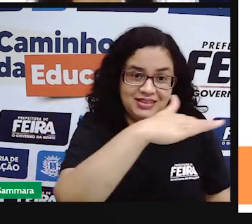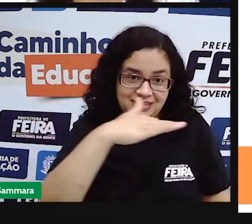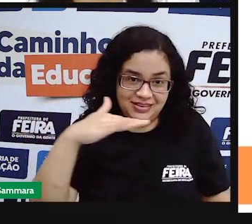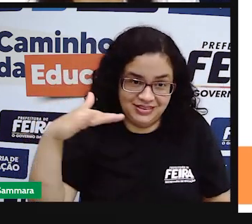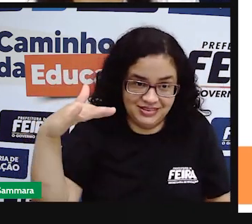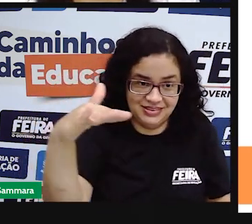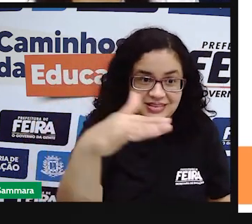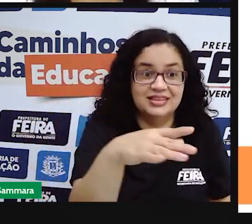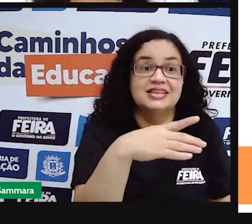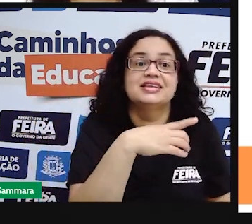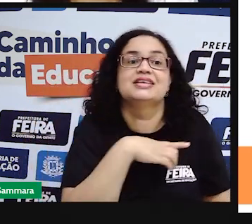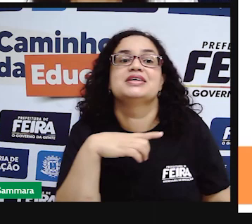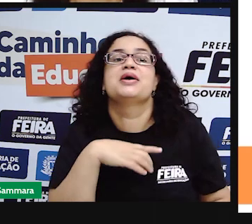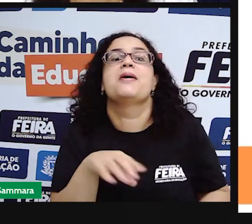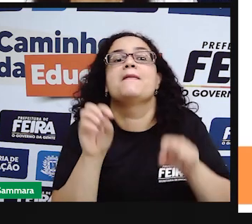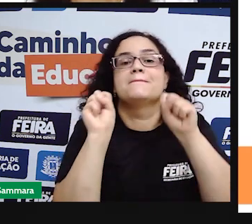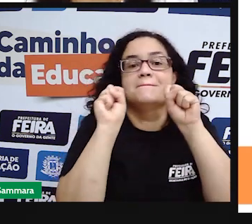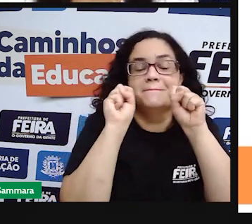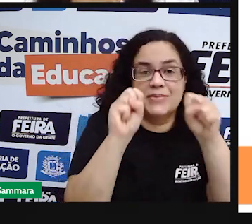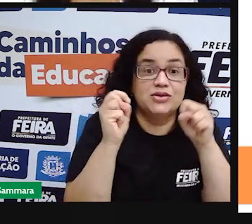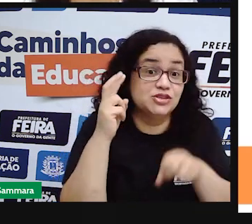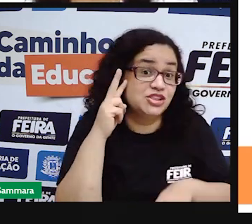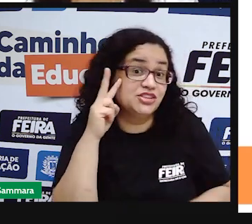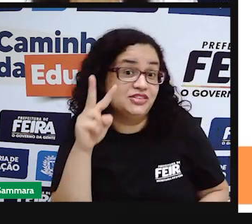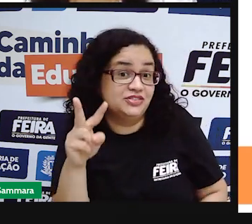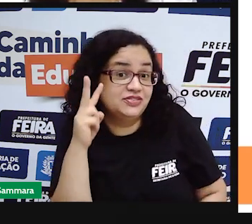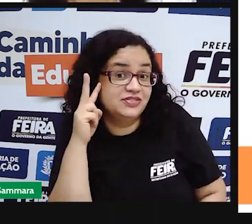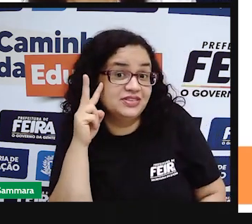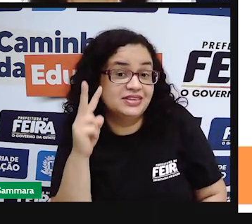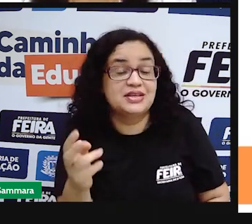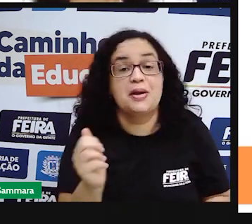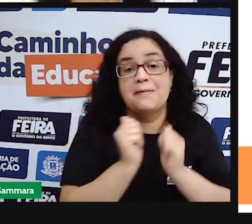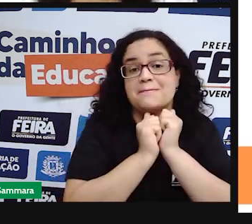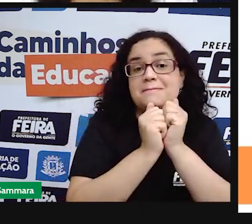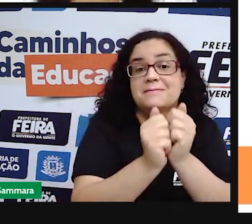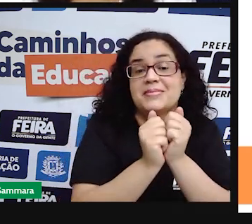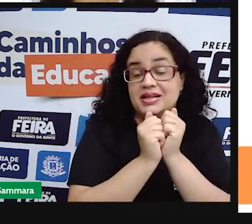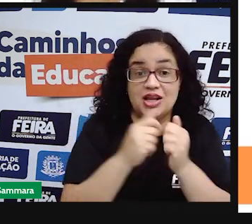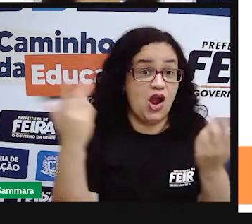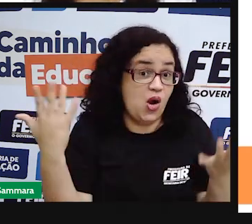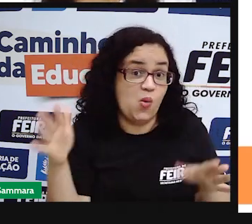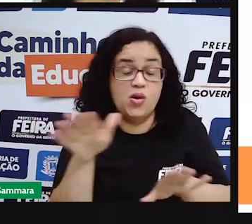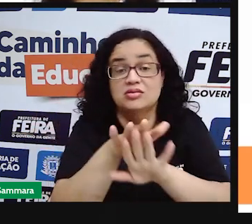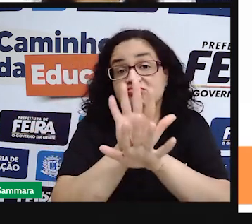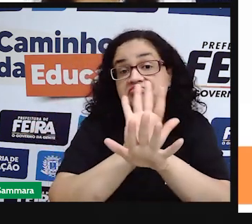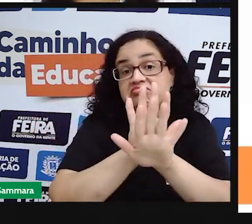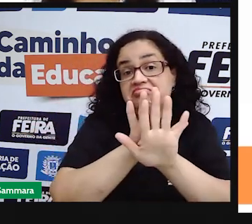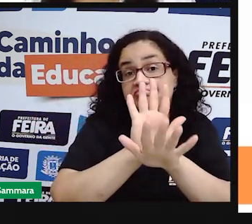momento mesmo você pode estar aí vendo, né? Perto de você, alguma sombra.